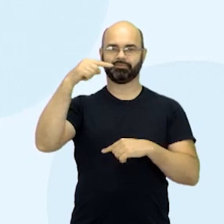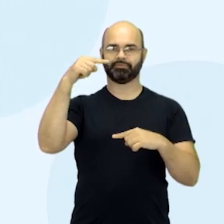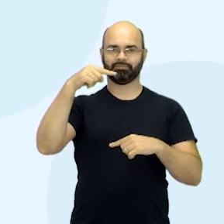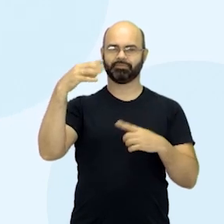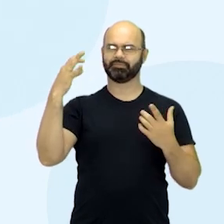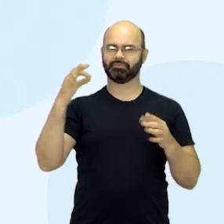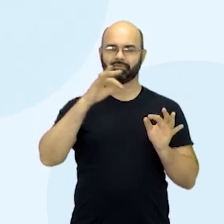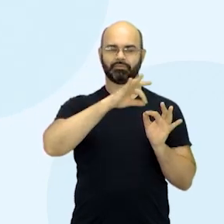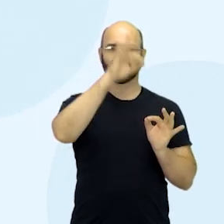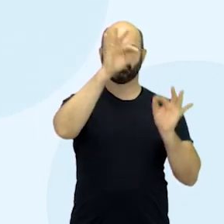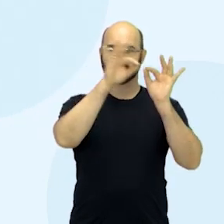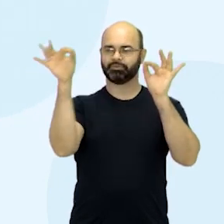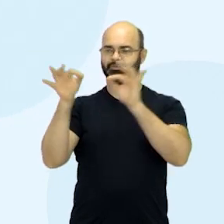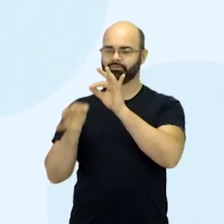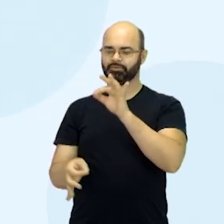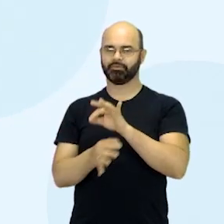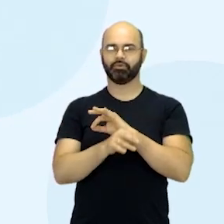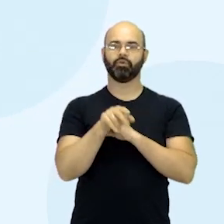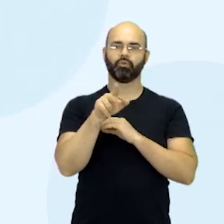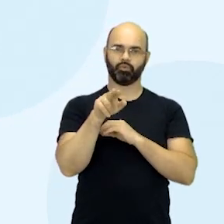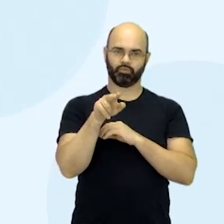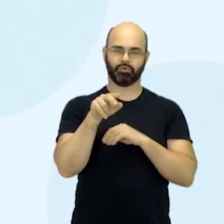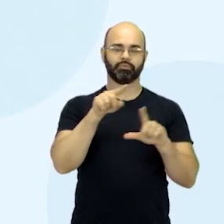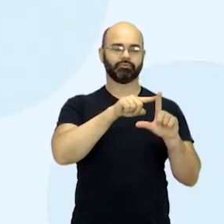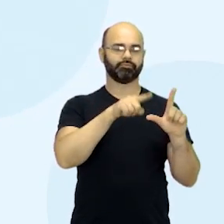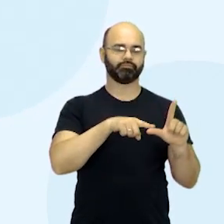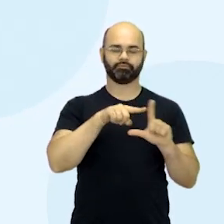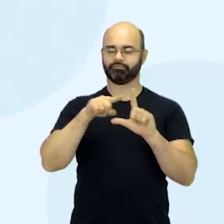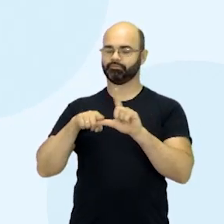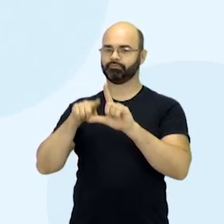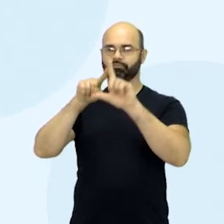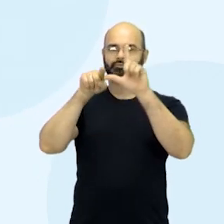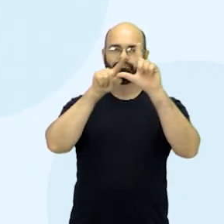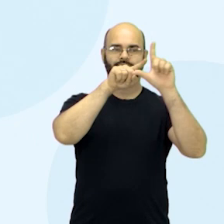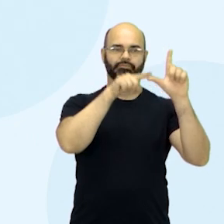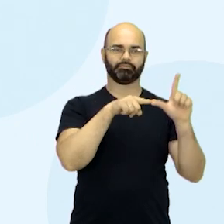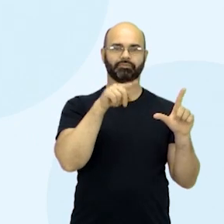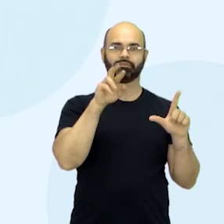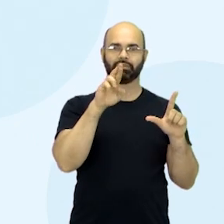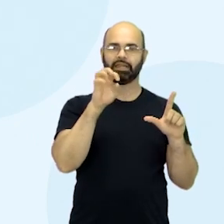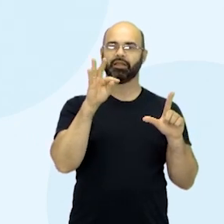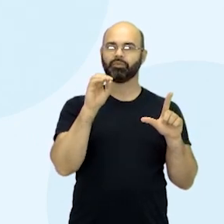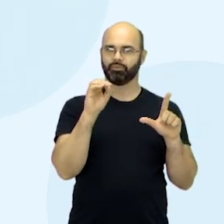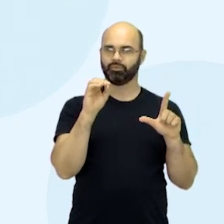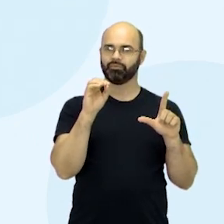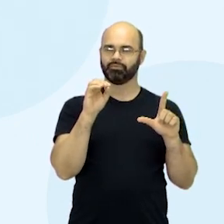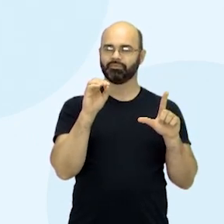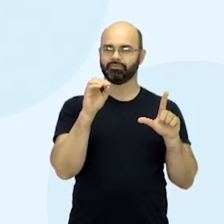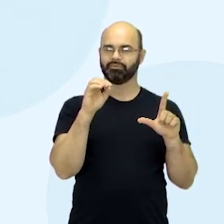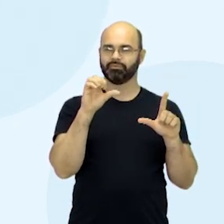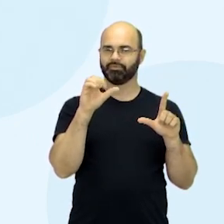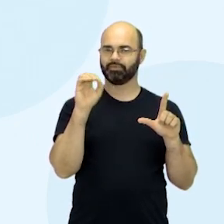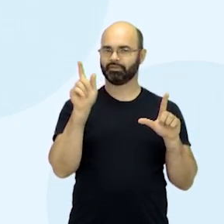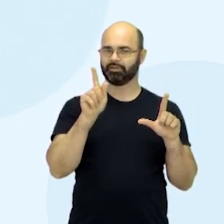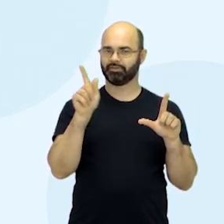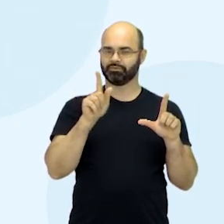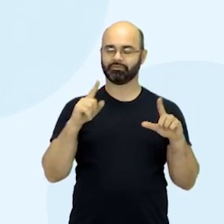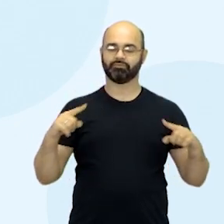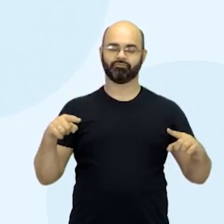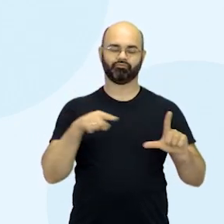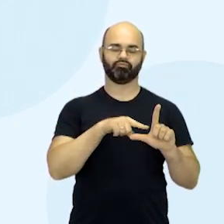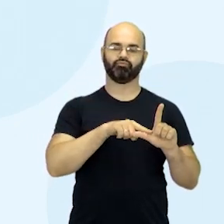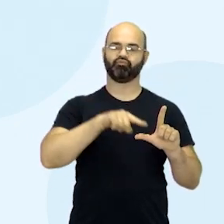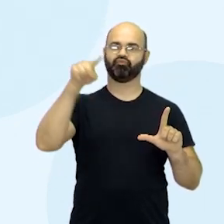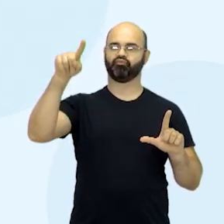Iguaizinhos. E 4 ângulos retos. Também tudo igual. Tudo igualzinho. Muito bom. 2 diagonais de mesma medida que se cruzam no